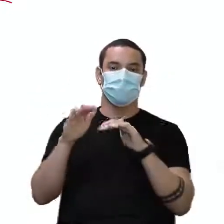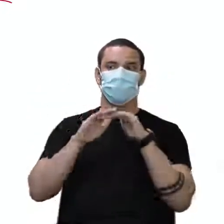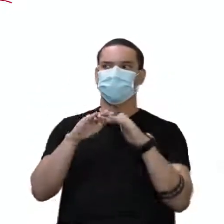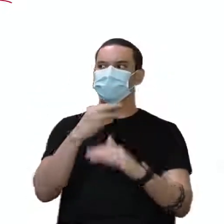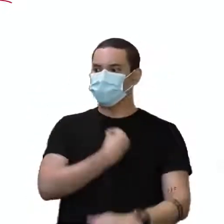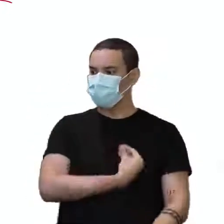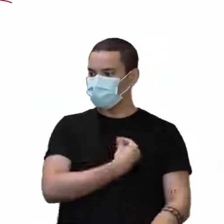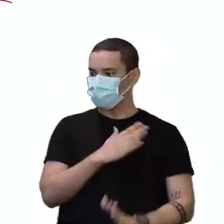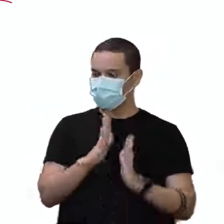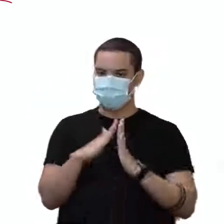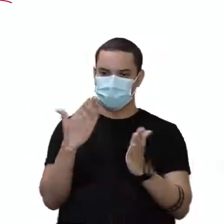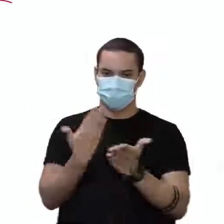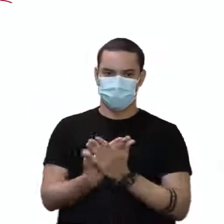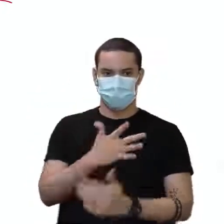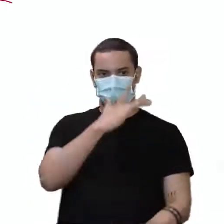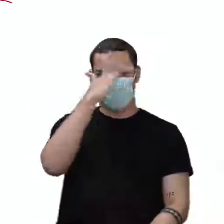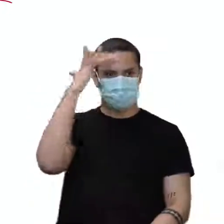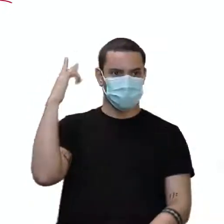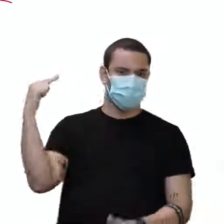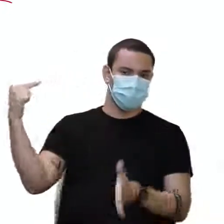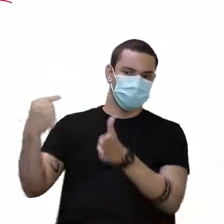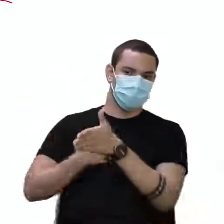lá na escola e aí